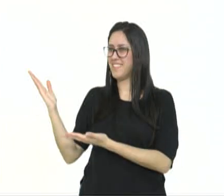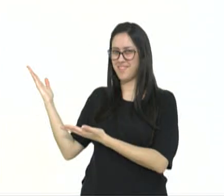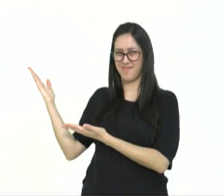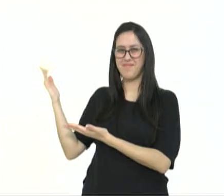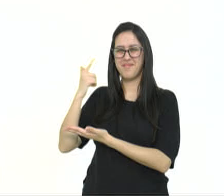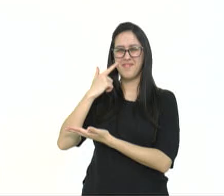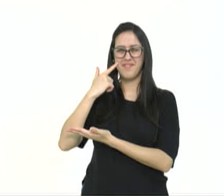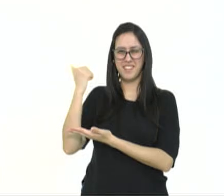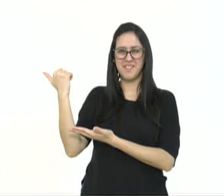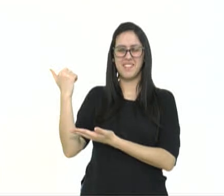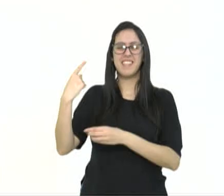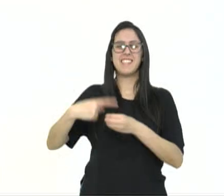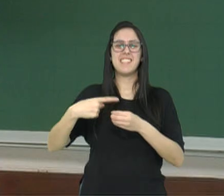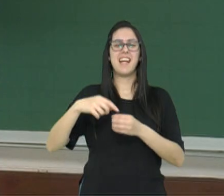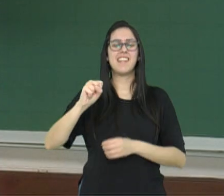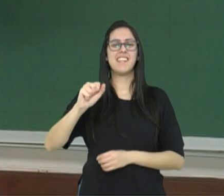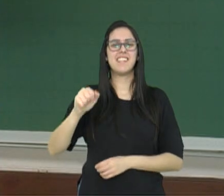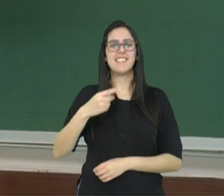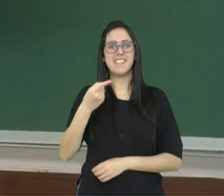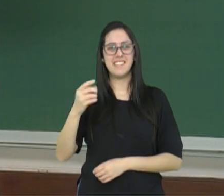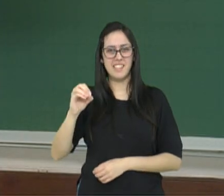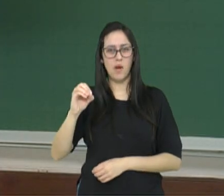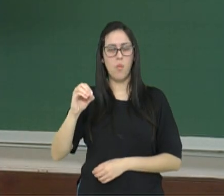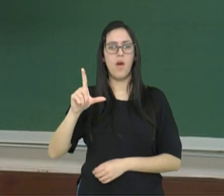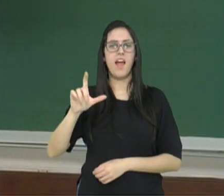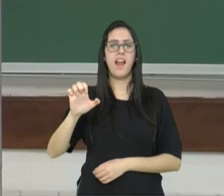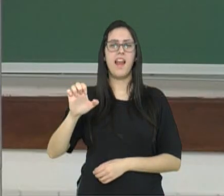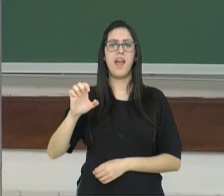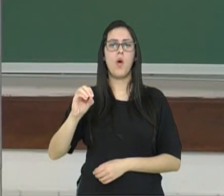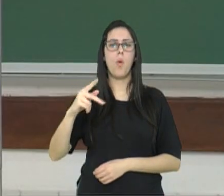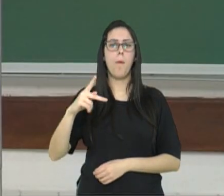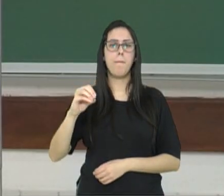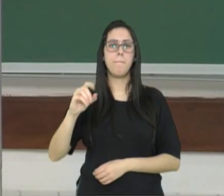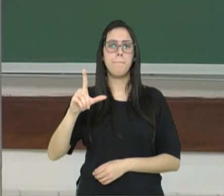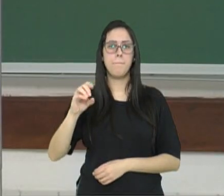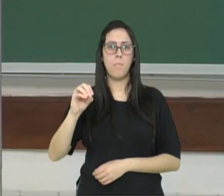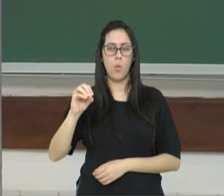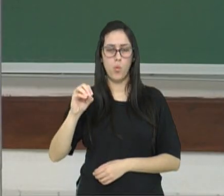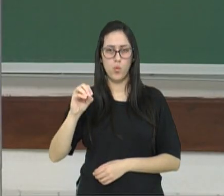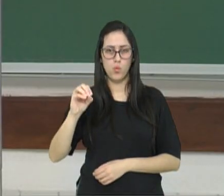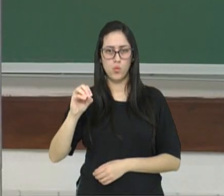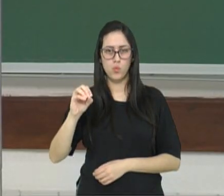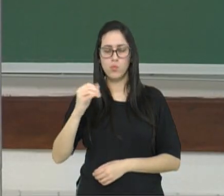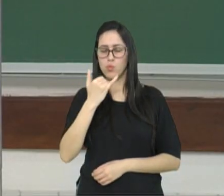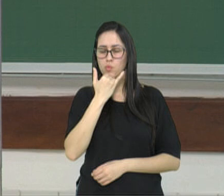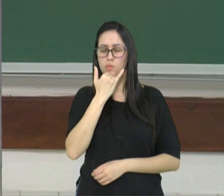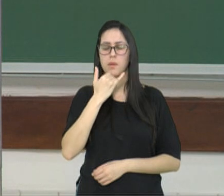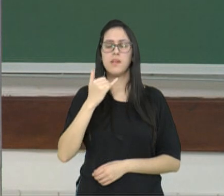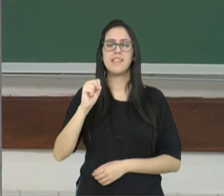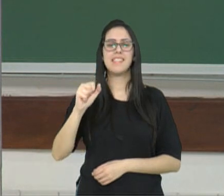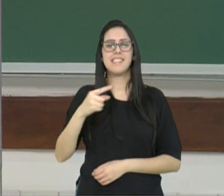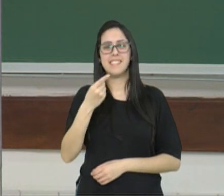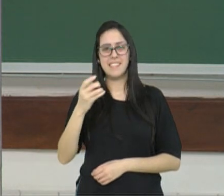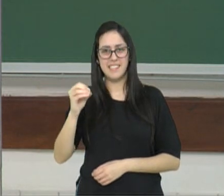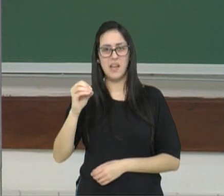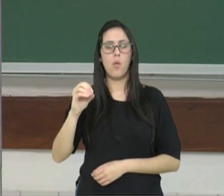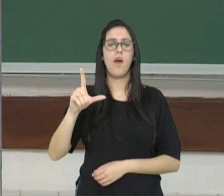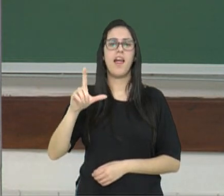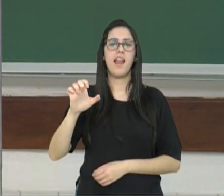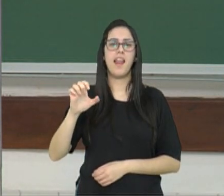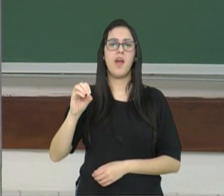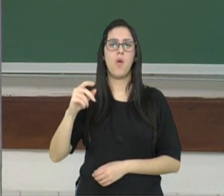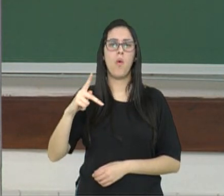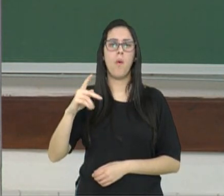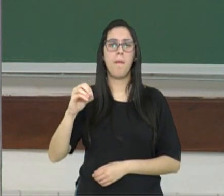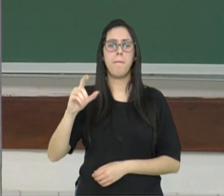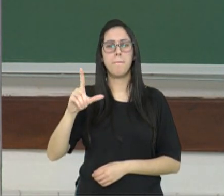no mapa de vocês, muito próximo à cidade de Porto Alegre, e que foi trazida uma população alemã para